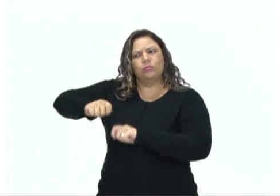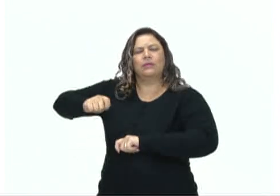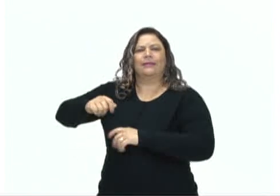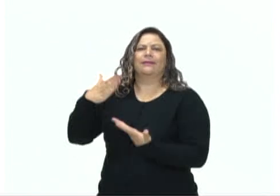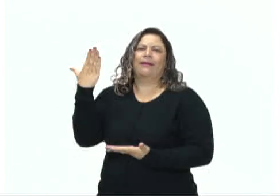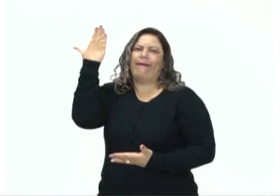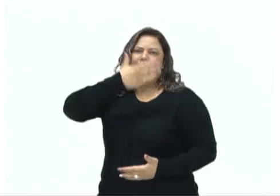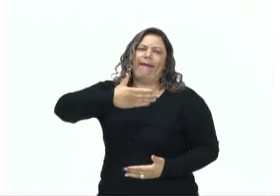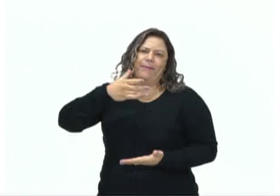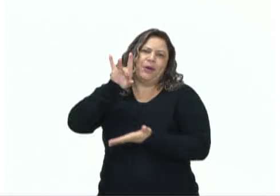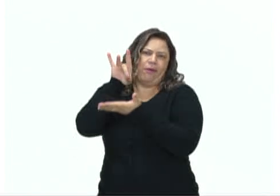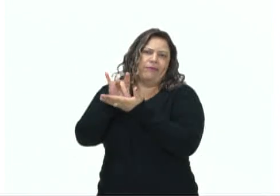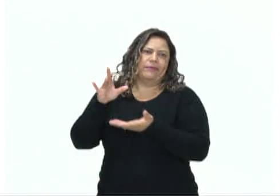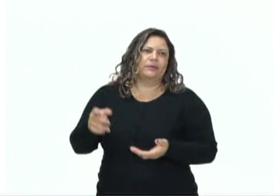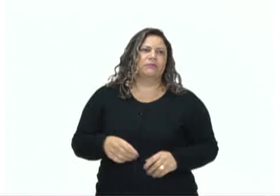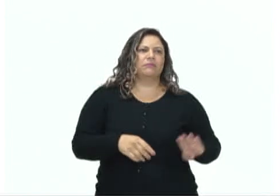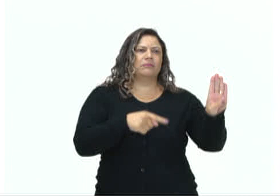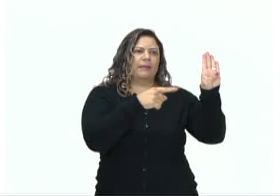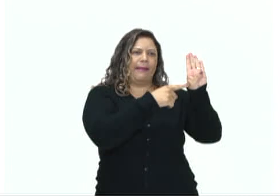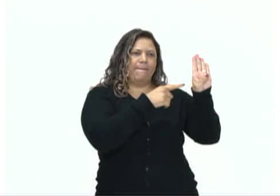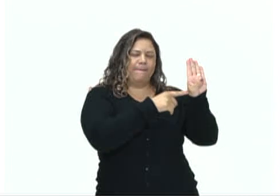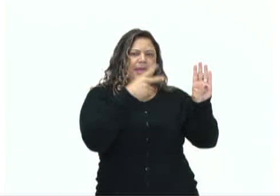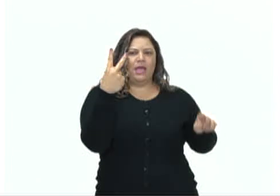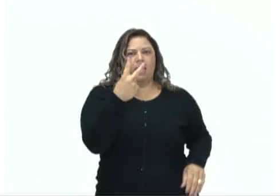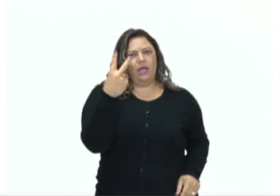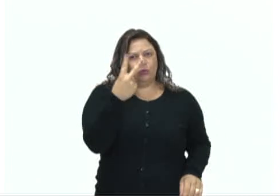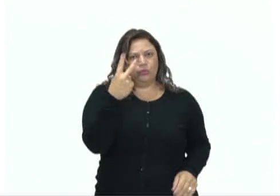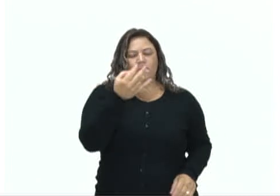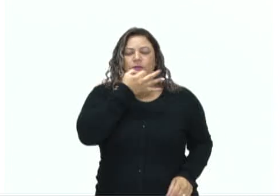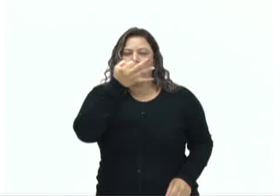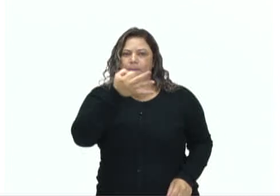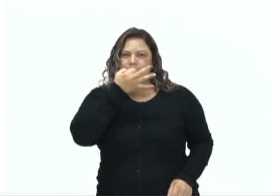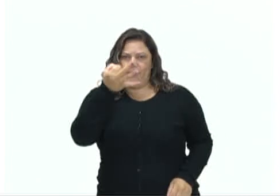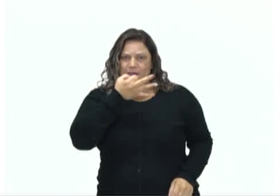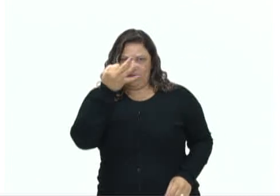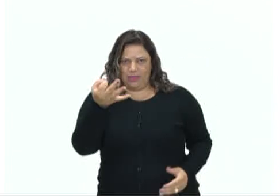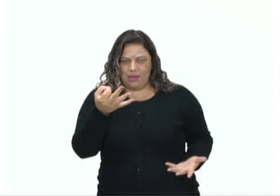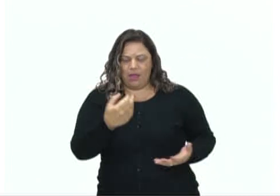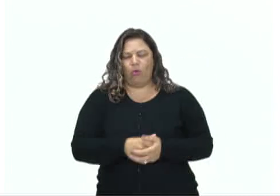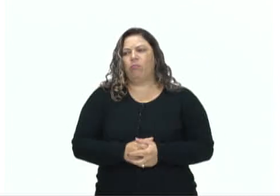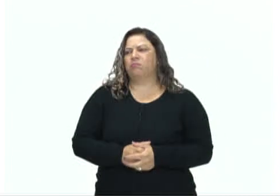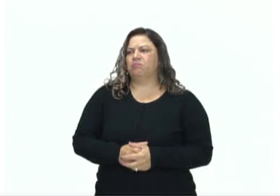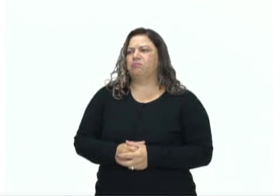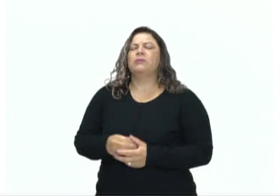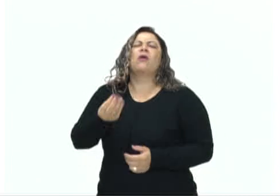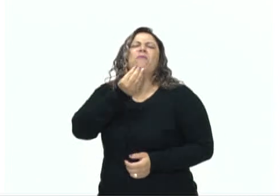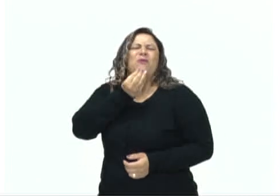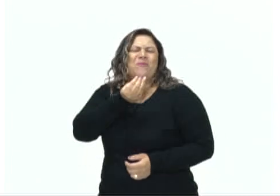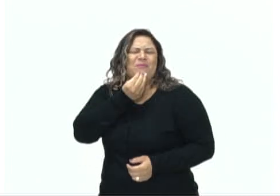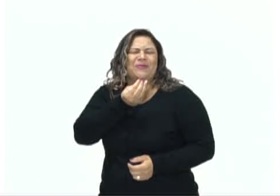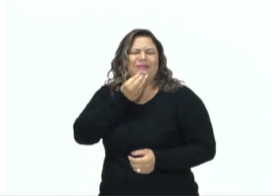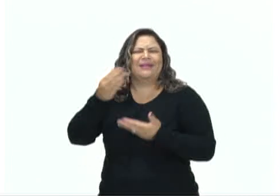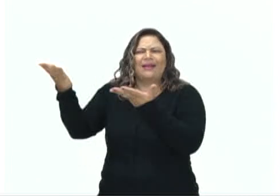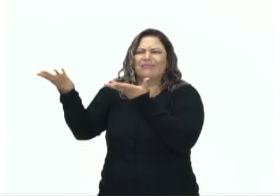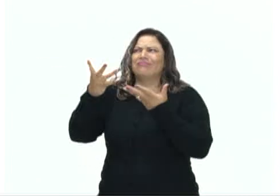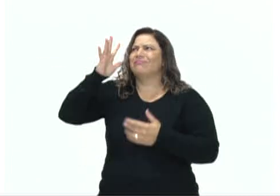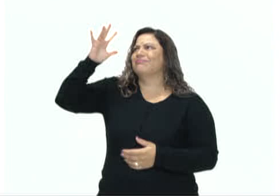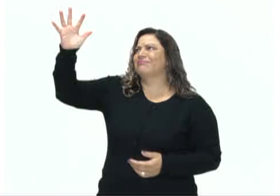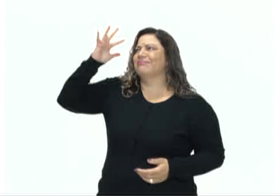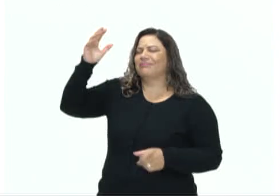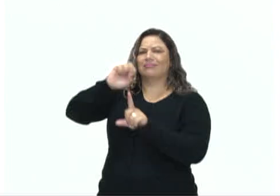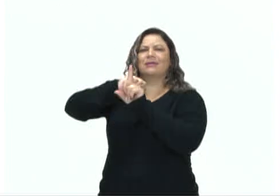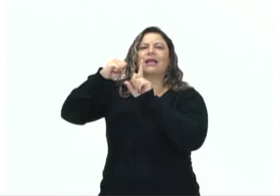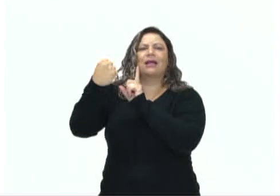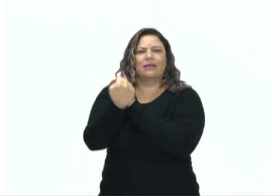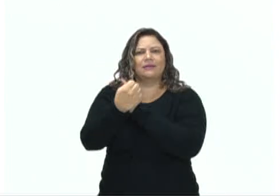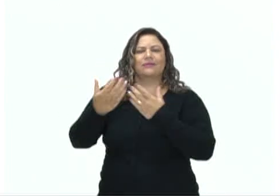verídico. Letra B, nós temos uma opinião. Esse gesto representou uma riquíssima oportunidade de trazer a reflexão para a